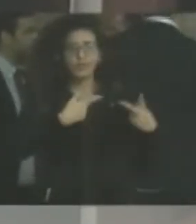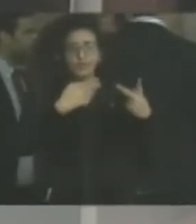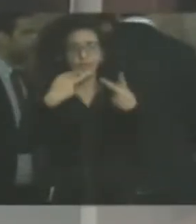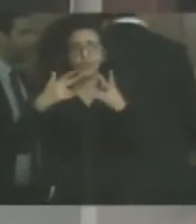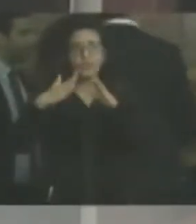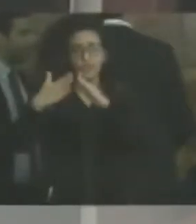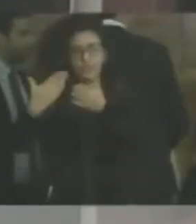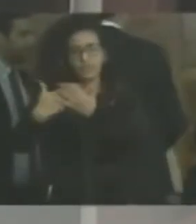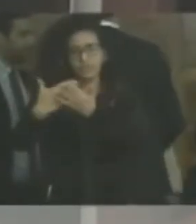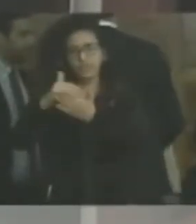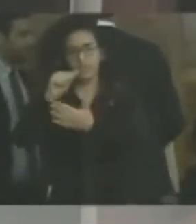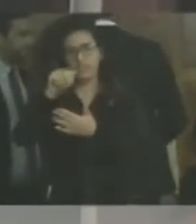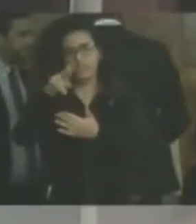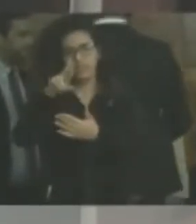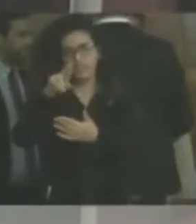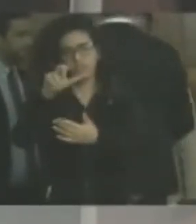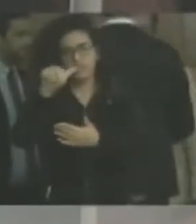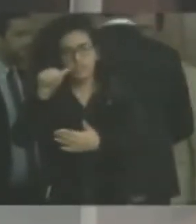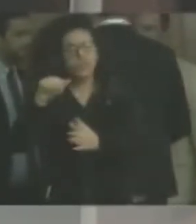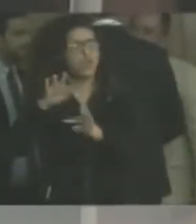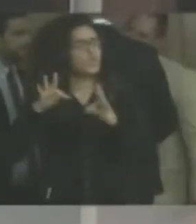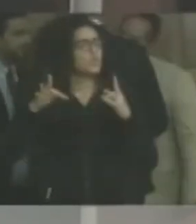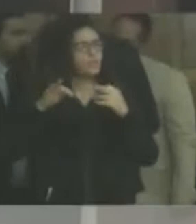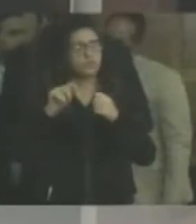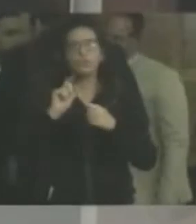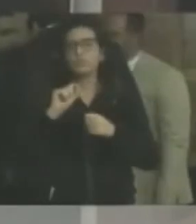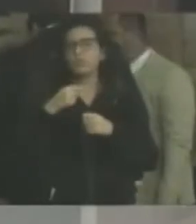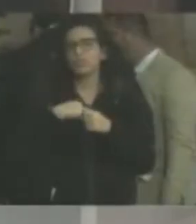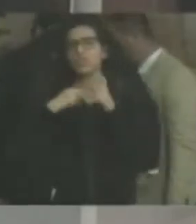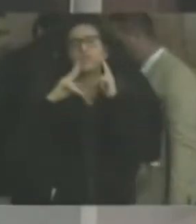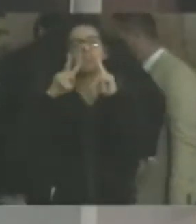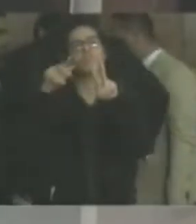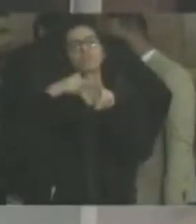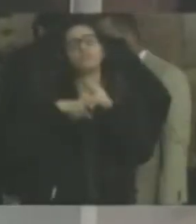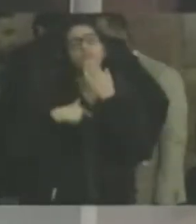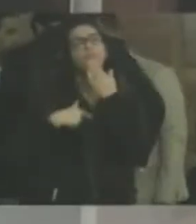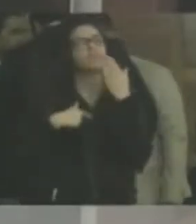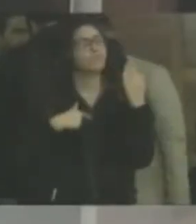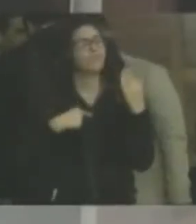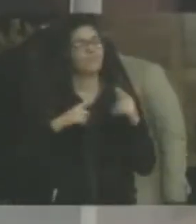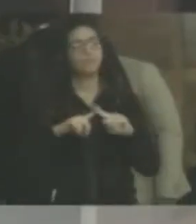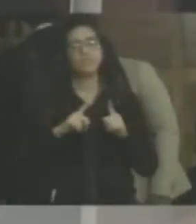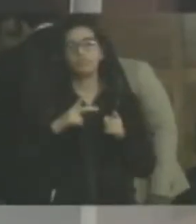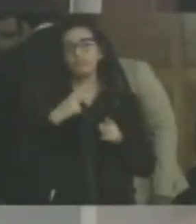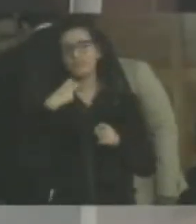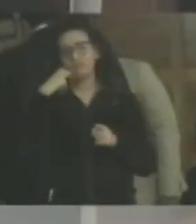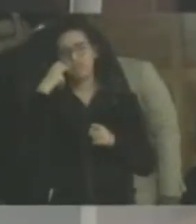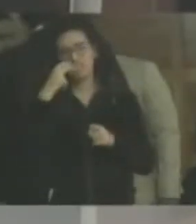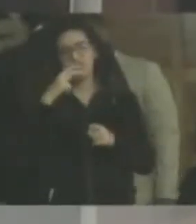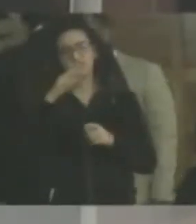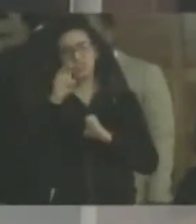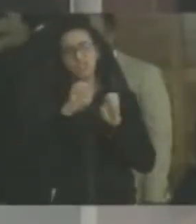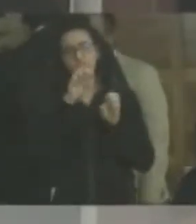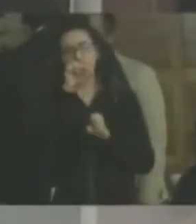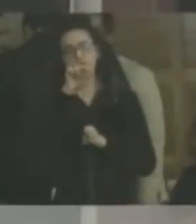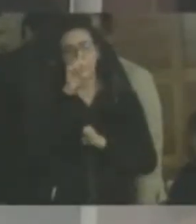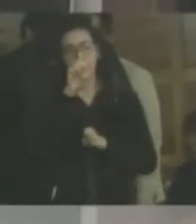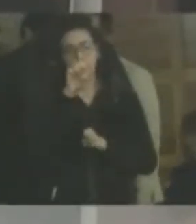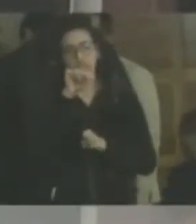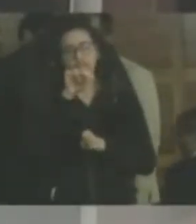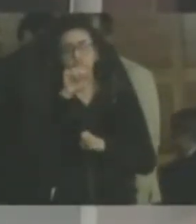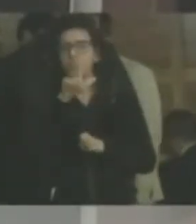não fui lá à toa. Tudo que eu vi lá, eu solicitei. Mas é uma vergonha, Enel, não